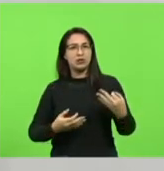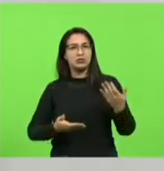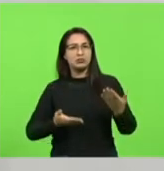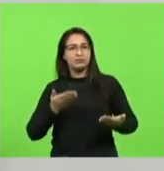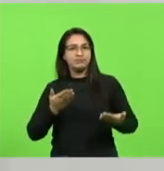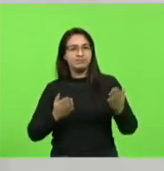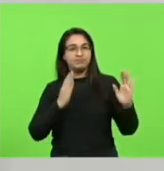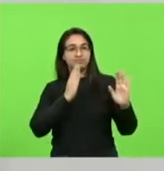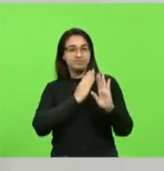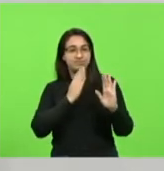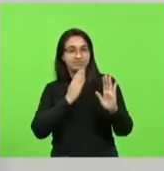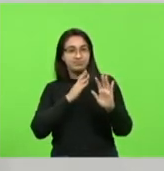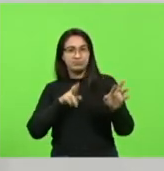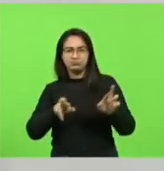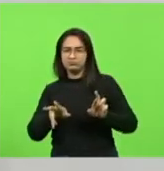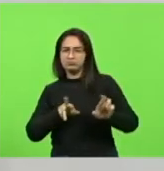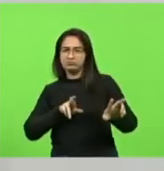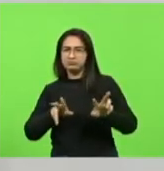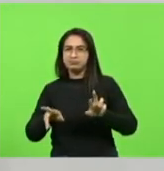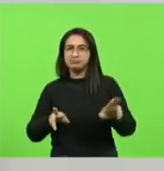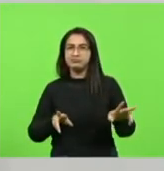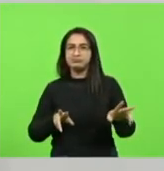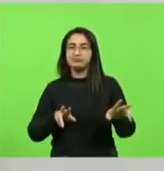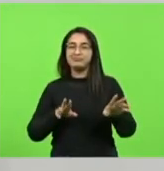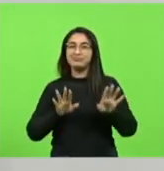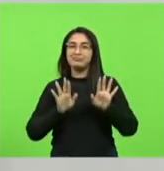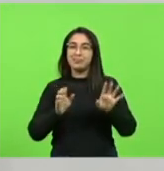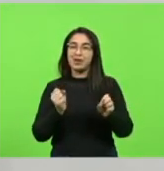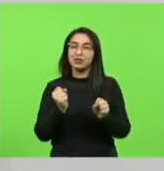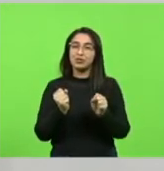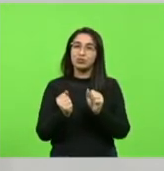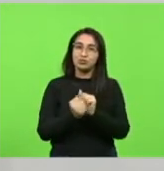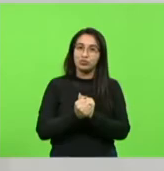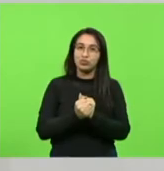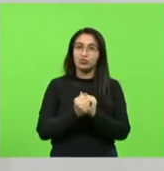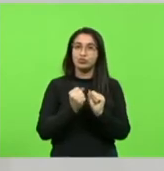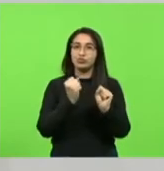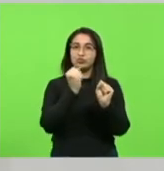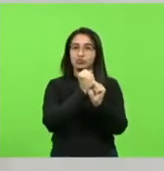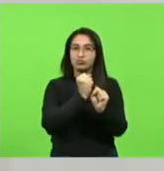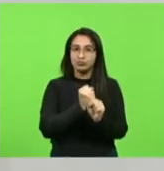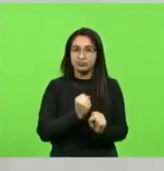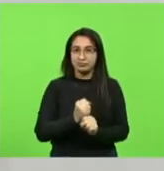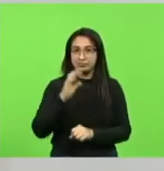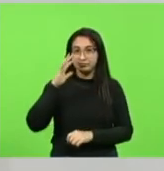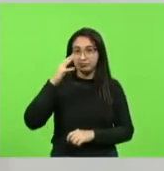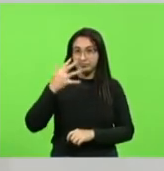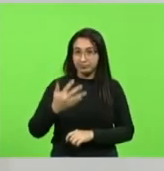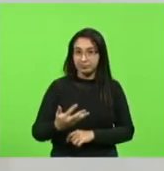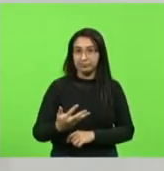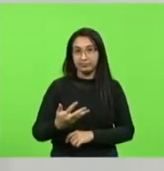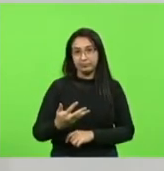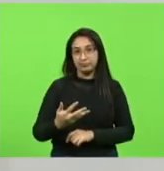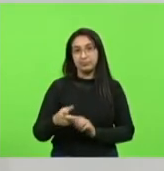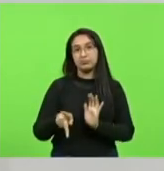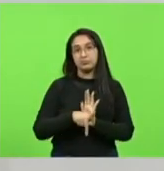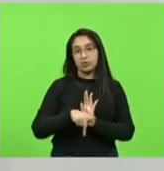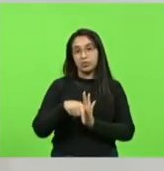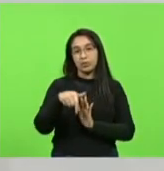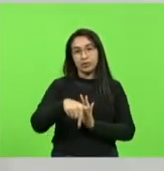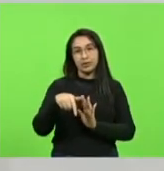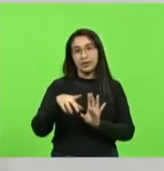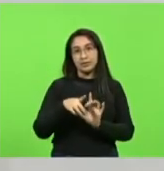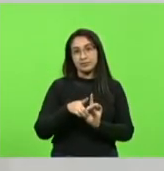divergindo e construindo soluções, algo próprio do espaço democrático. É